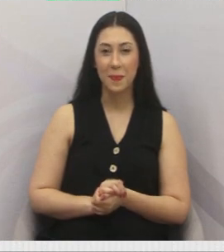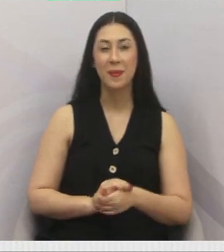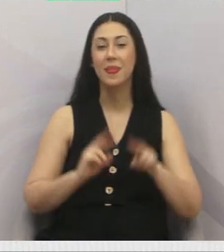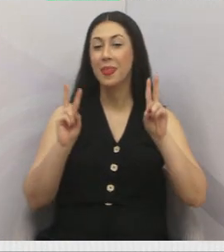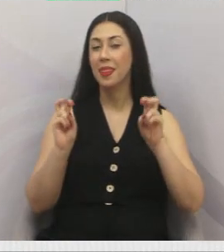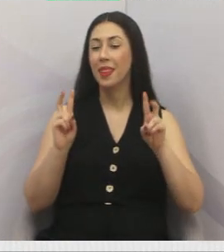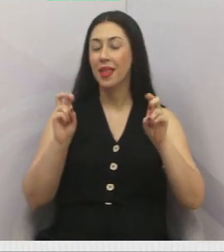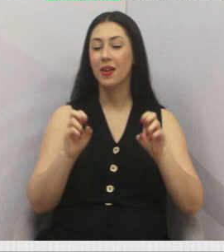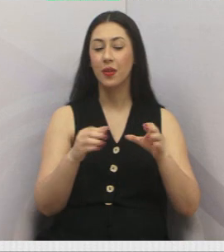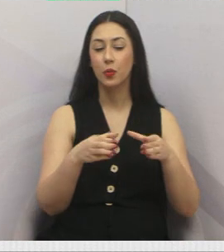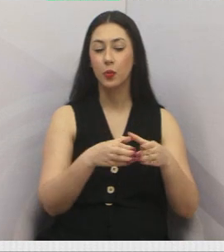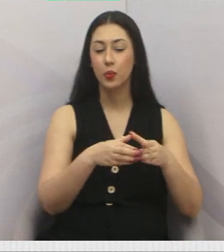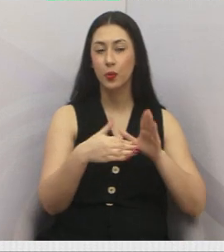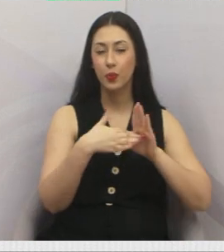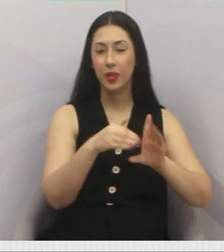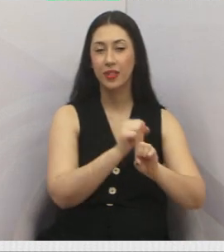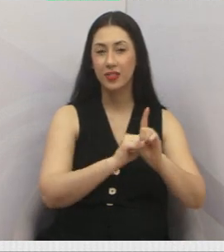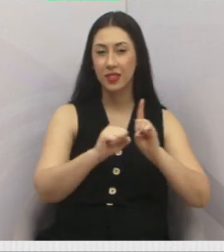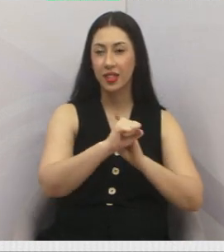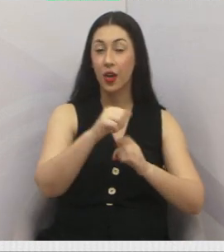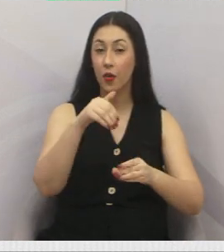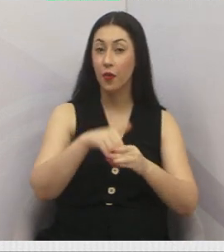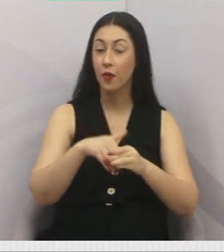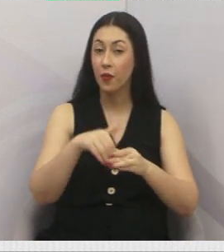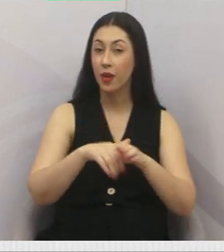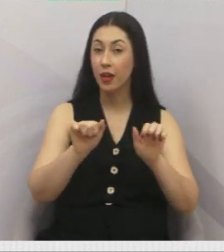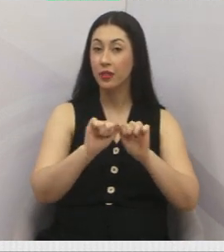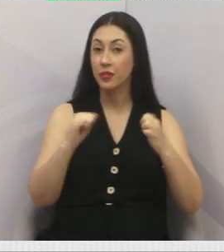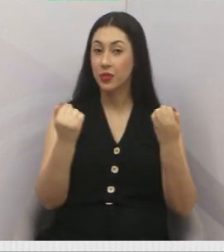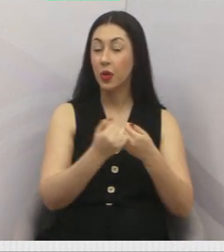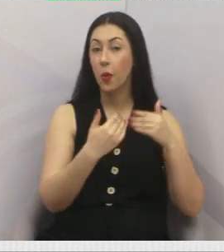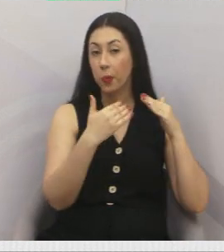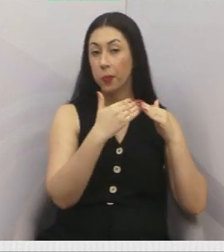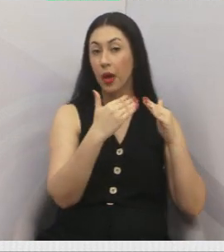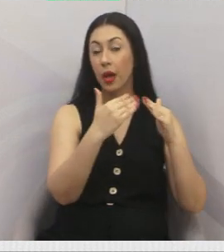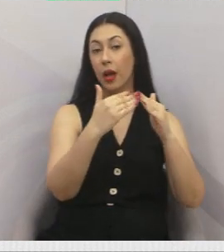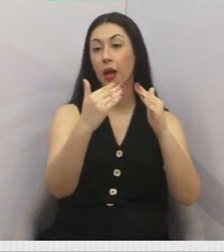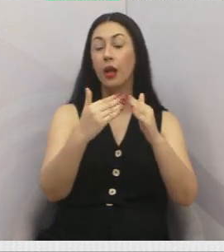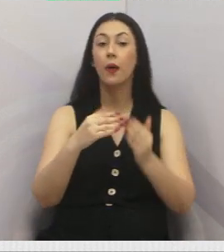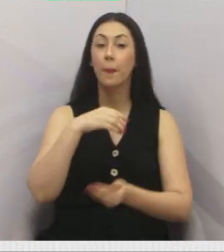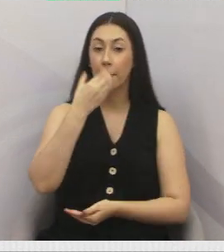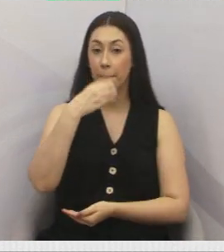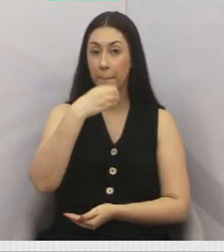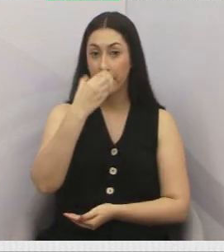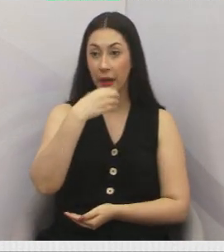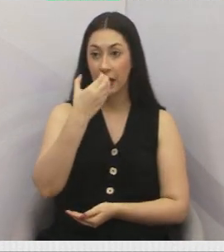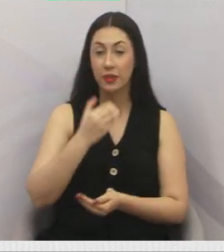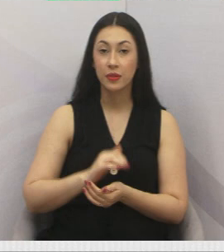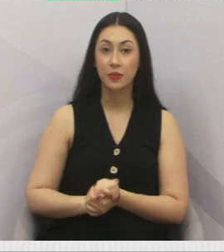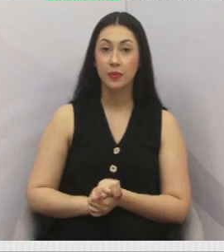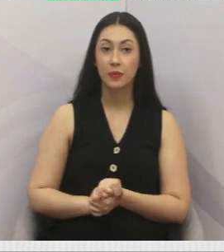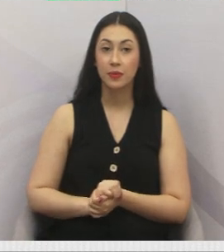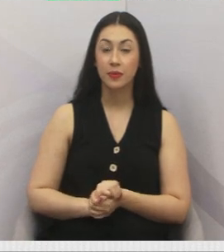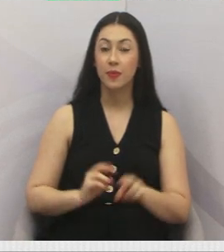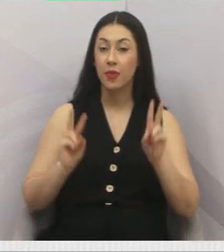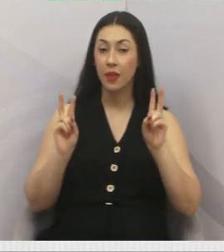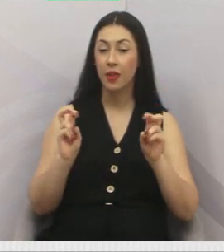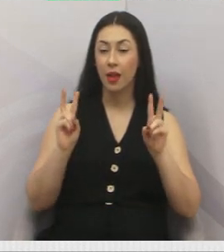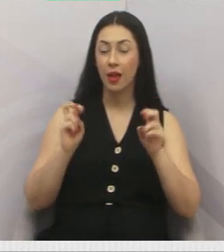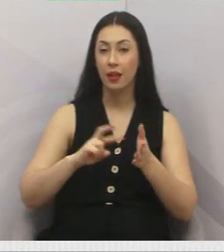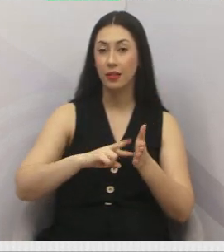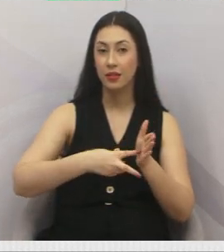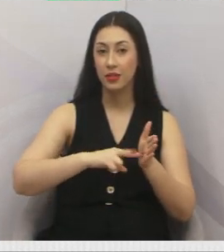Segmento Movimentos Populares, um voto para a Associação dos Moradores de Jardim Paraíso e Jardim Yolanda. Segmento Entidade de Classe